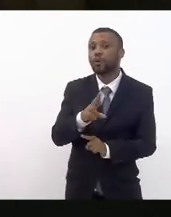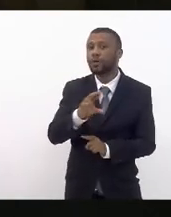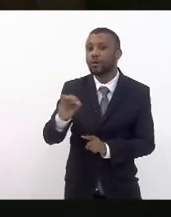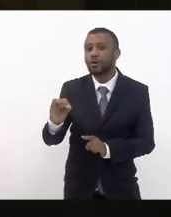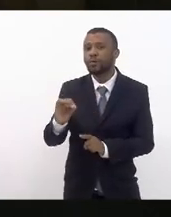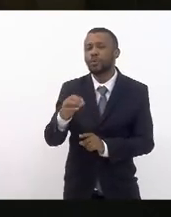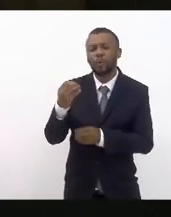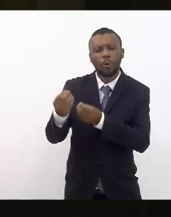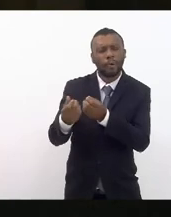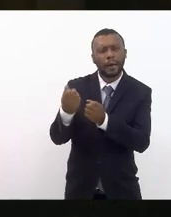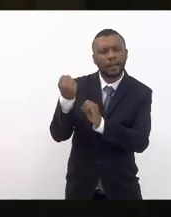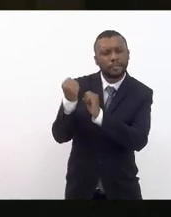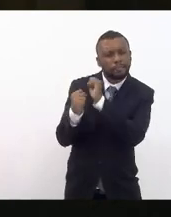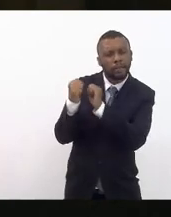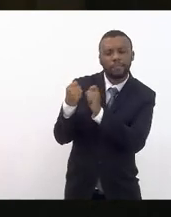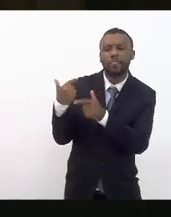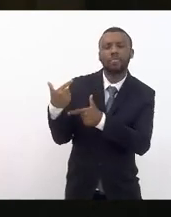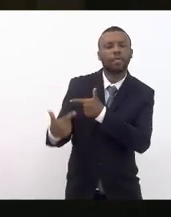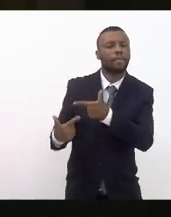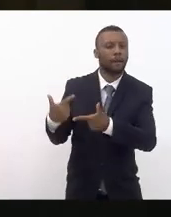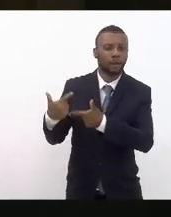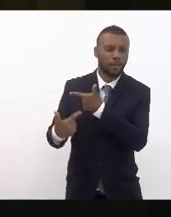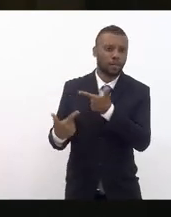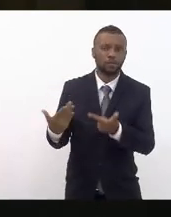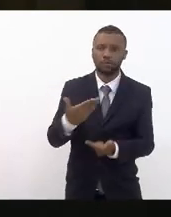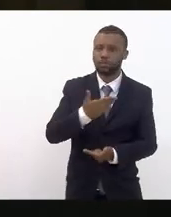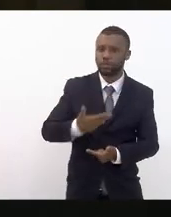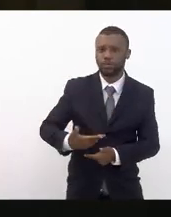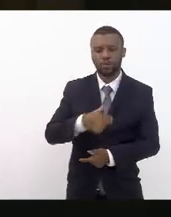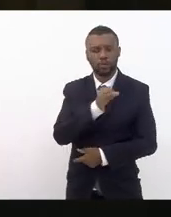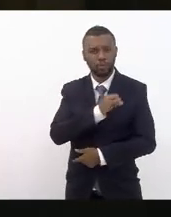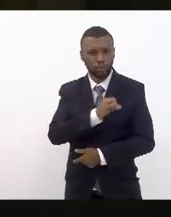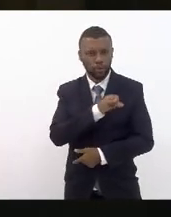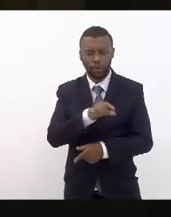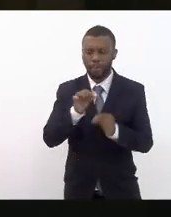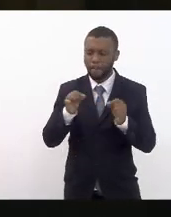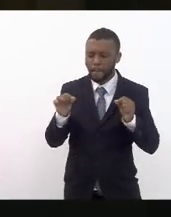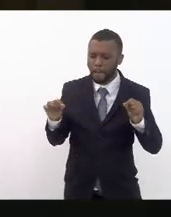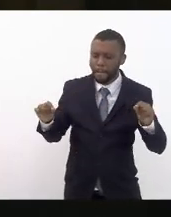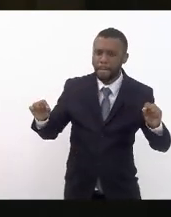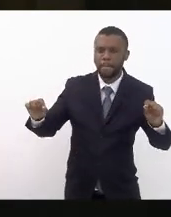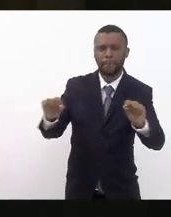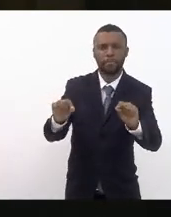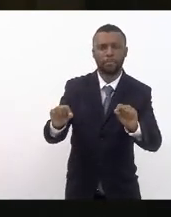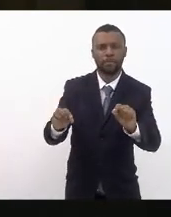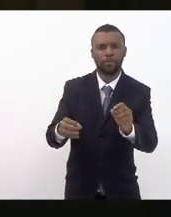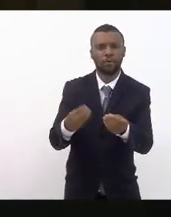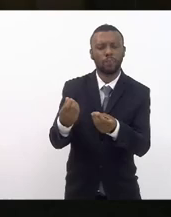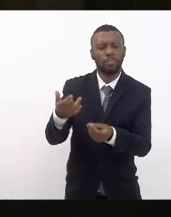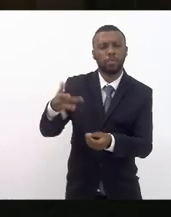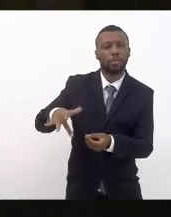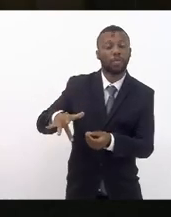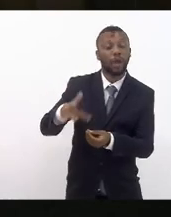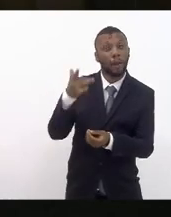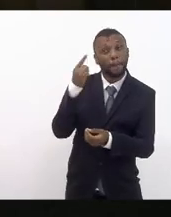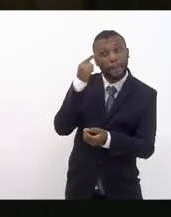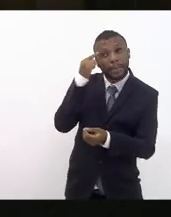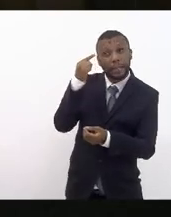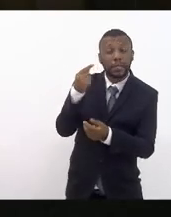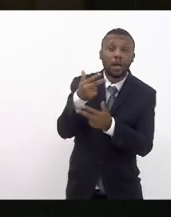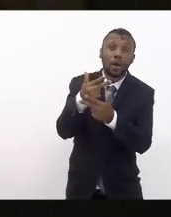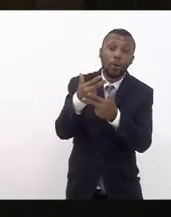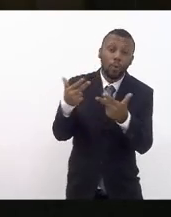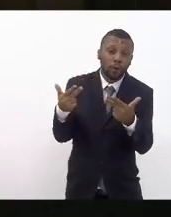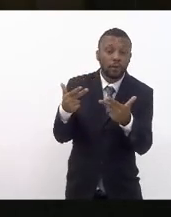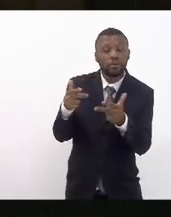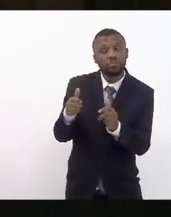essa empresa vem fazendo no estado do Rio de Janeiro. Eu pensei que a coisa fosse até melhorar, apesar de ter votado